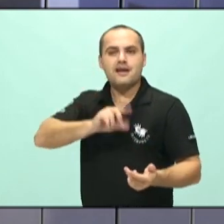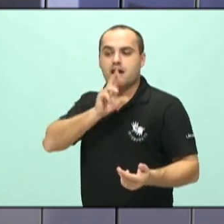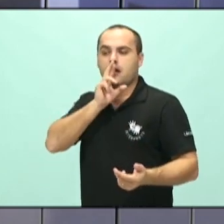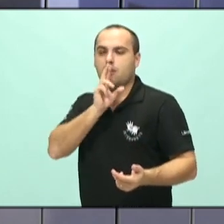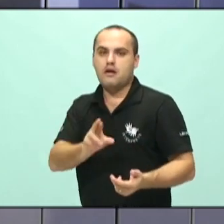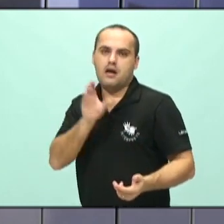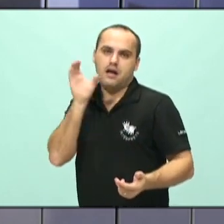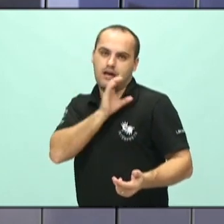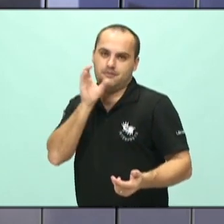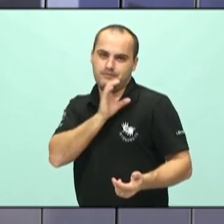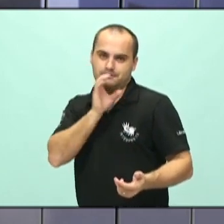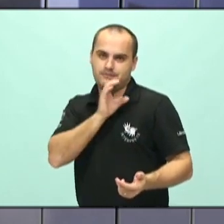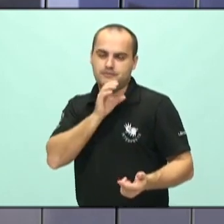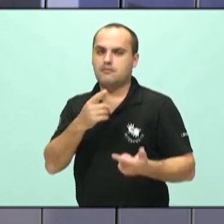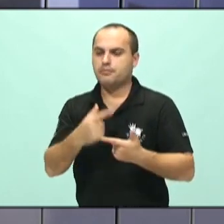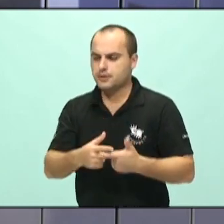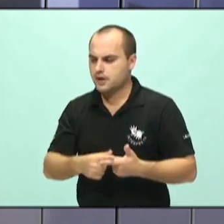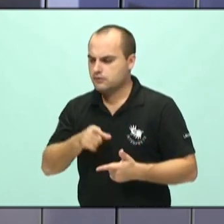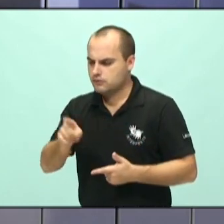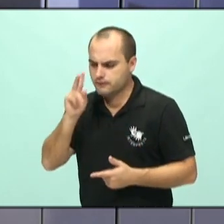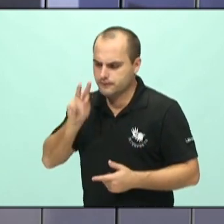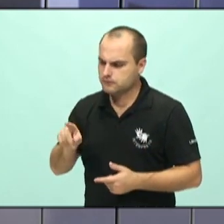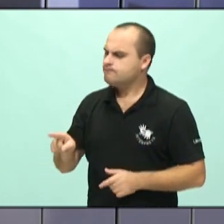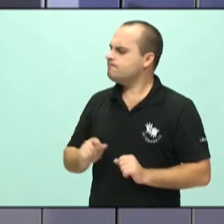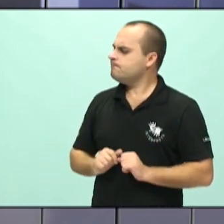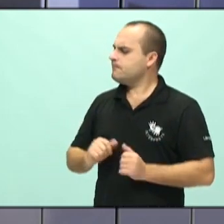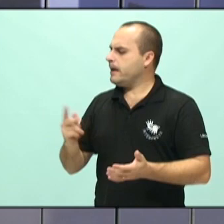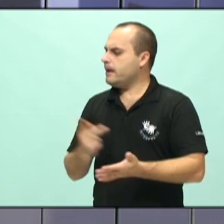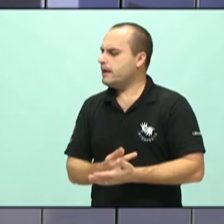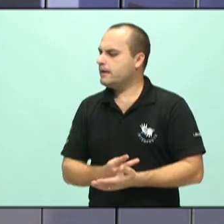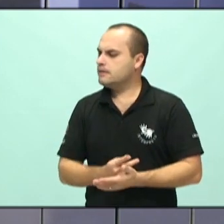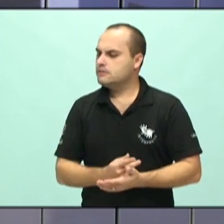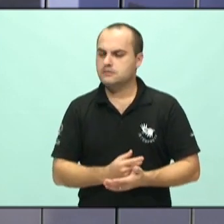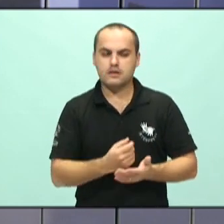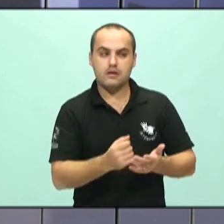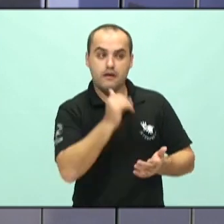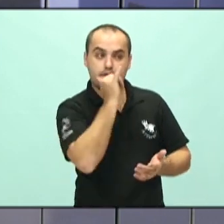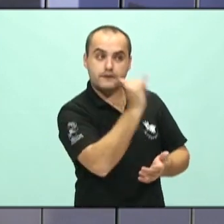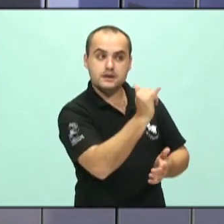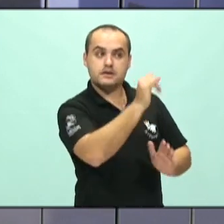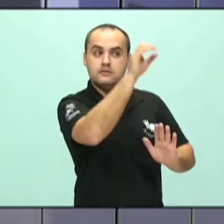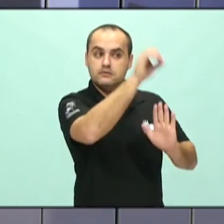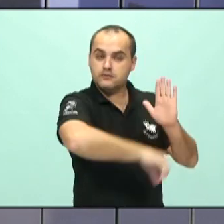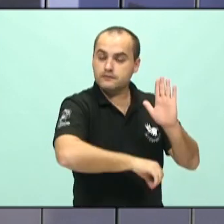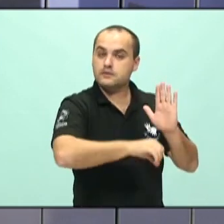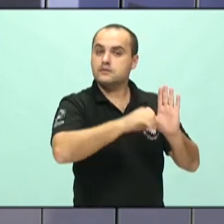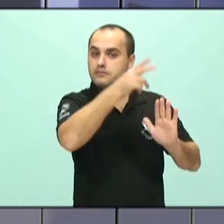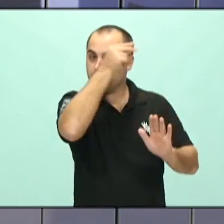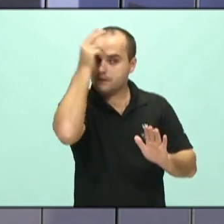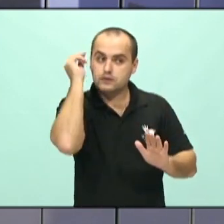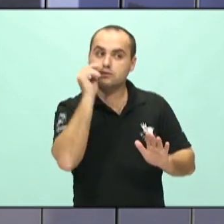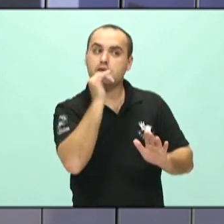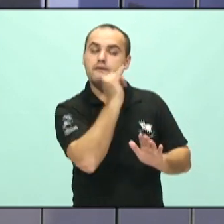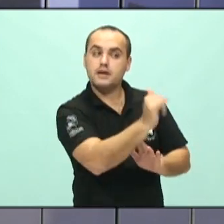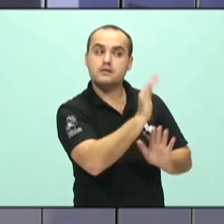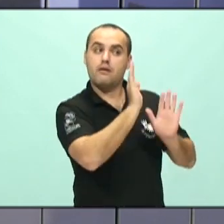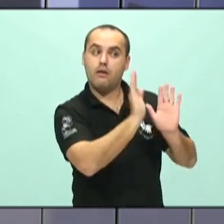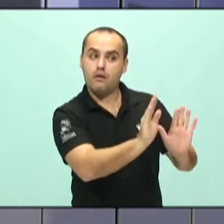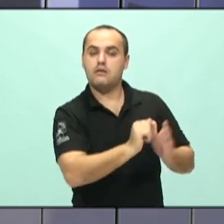rápido, porque você detectou alguma coisa errada, você oficia a prefeitura e avisa, olha, prefeito, está acontecendo isso, aquilo. O Ministério Público, você